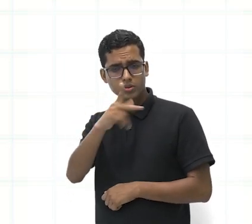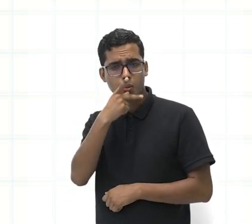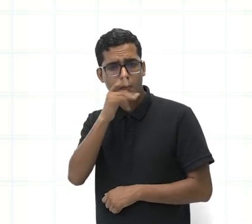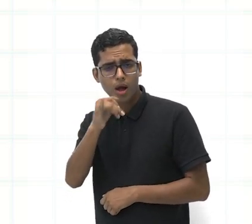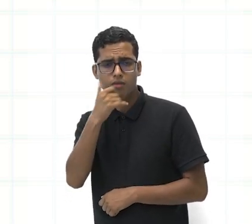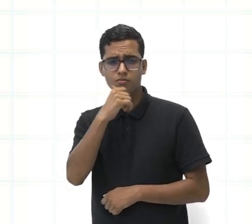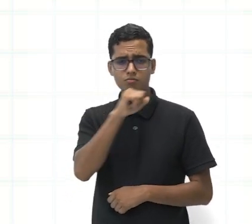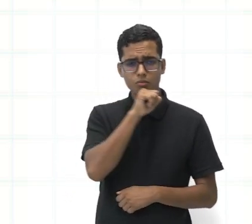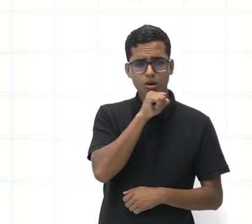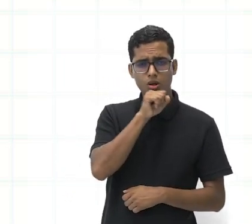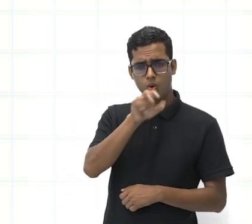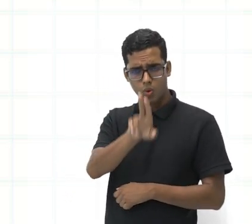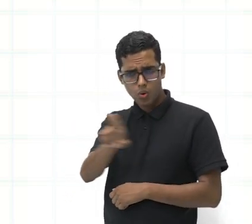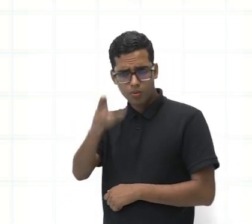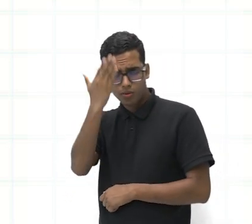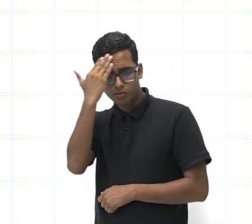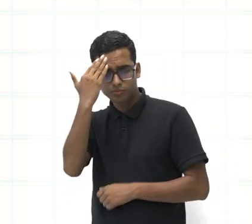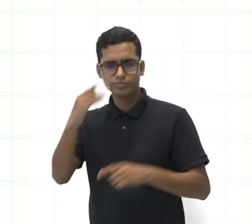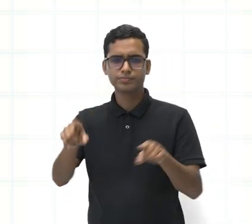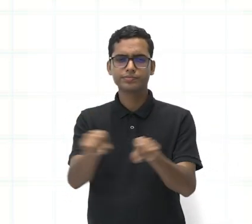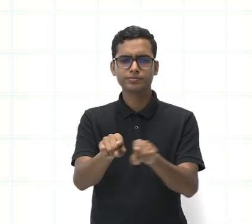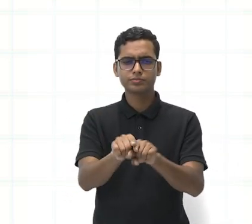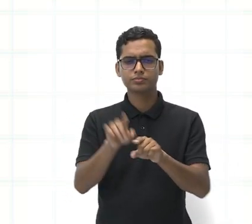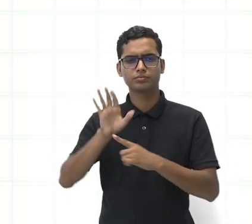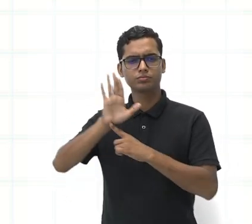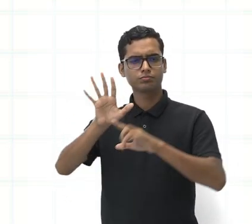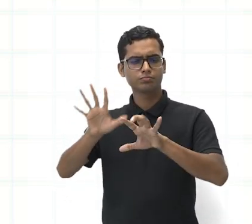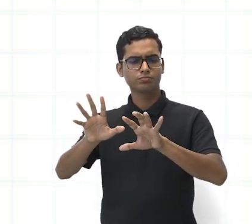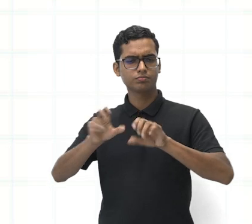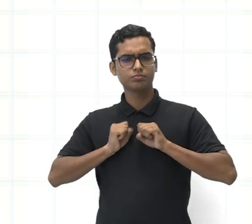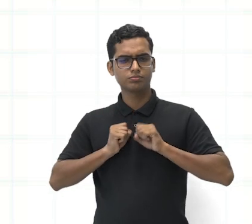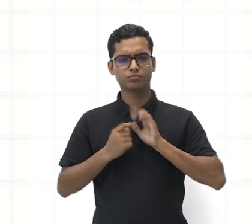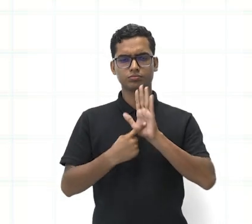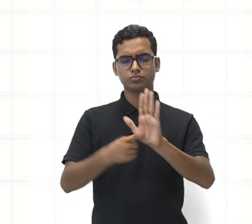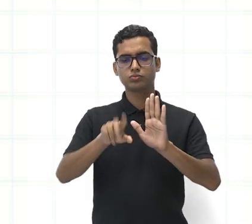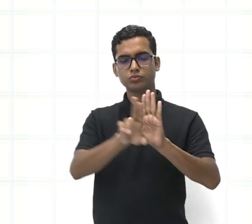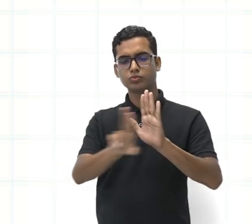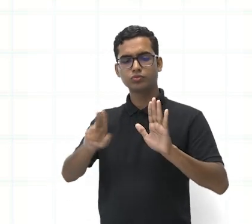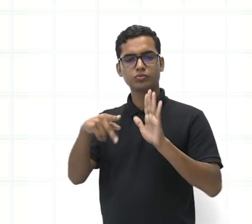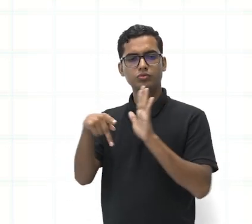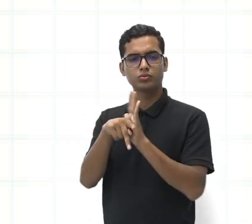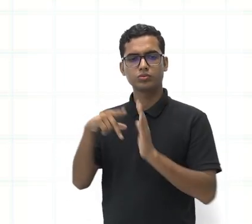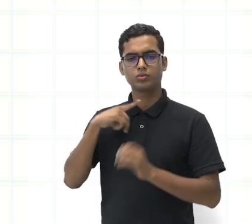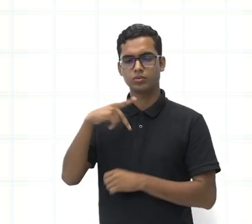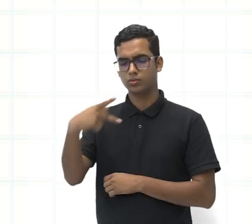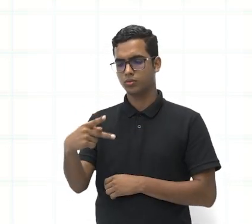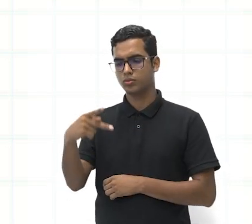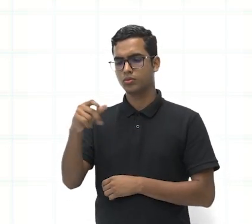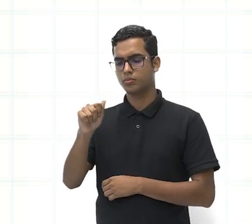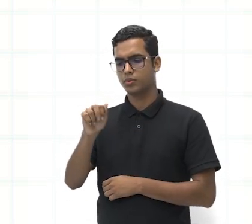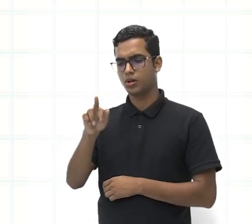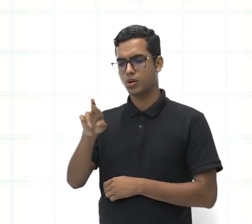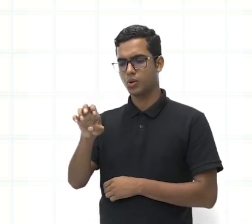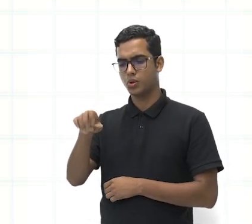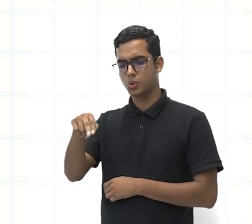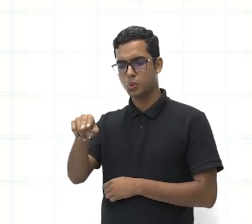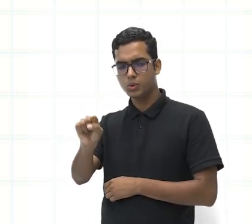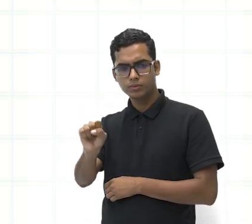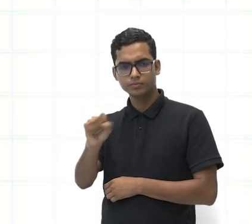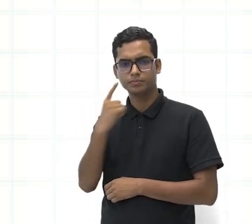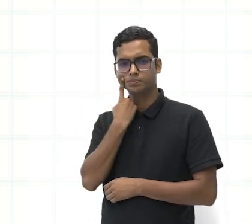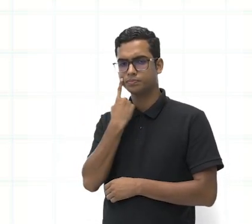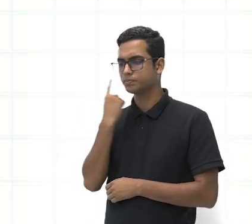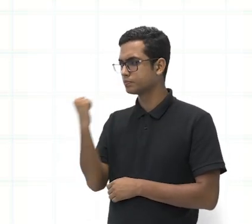apóstrofo está indicando posse, tá? Olha só, o nome dos seus pais, eles possuem algo, tá certo? Aqui,